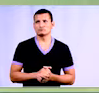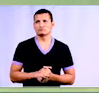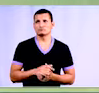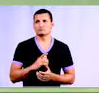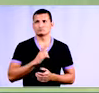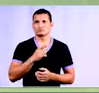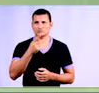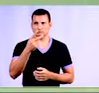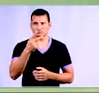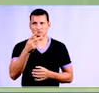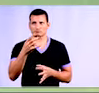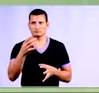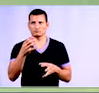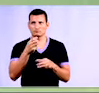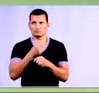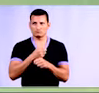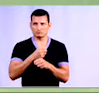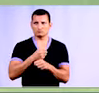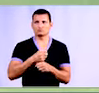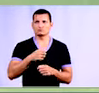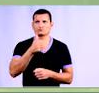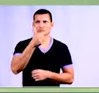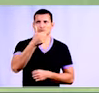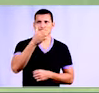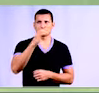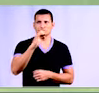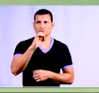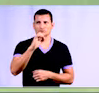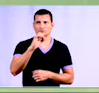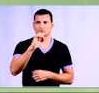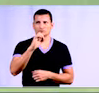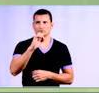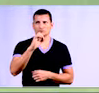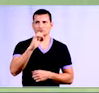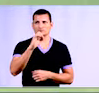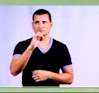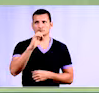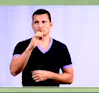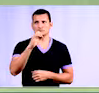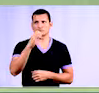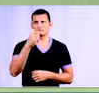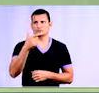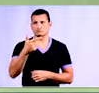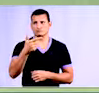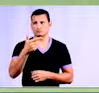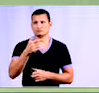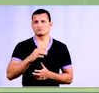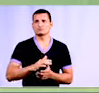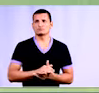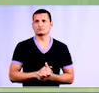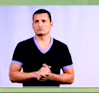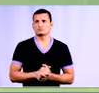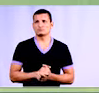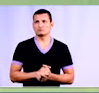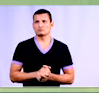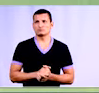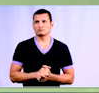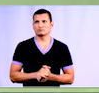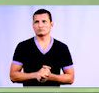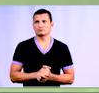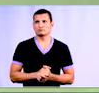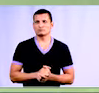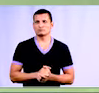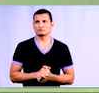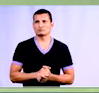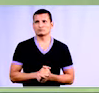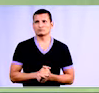das duas, né? Total, quer dizer, o processo vai ver um monte de memória, oh, que beleza, eu tenho. Mas na realidade você